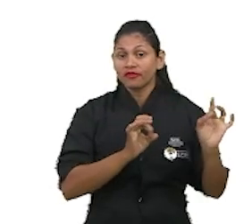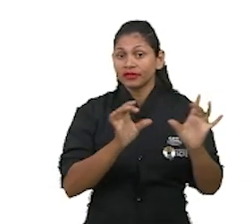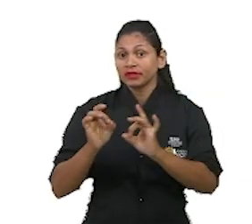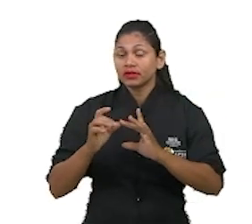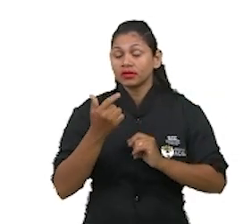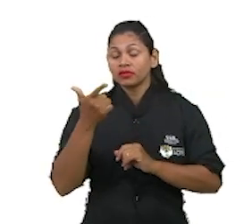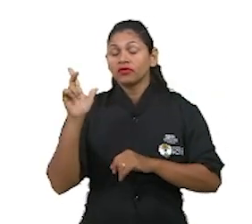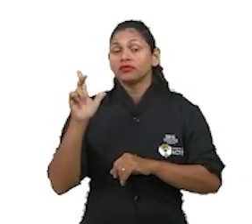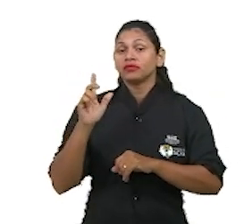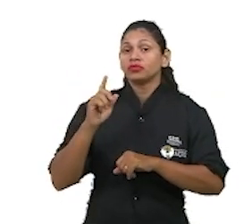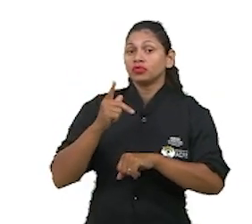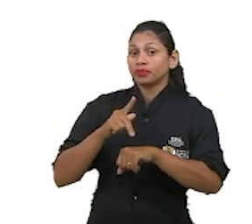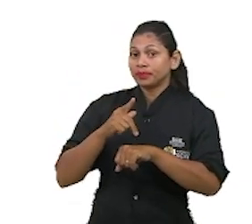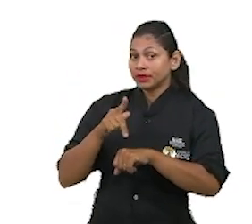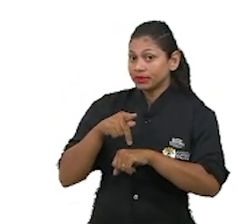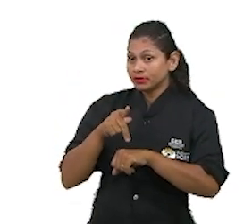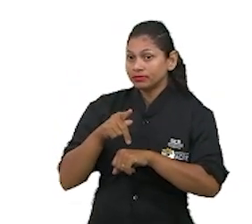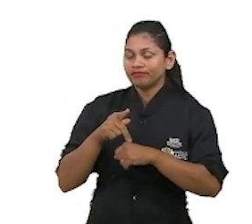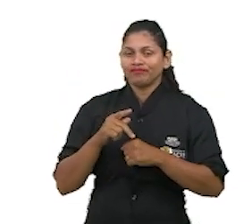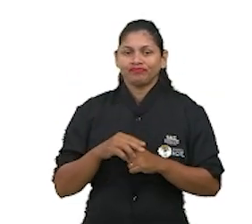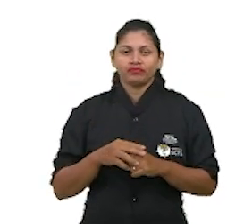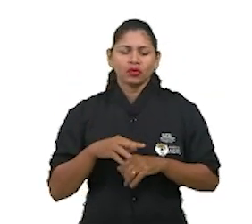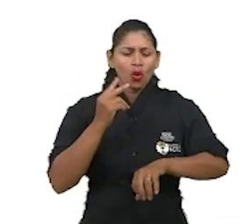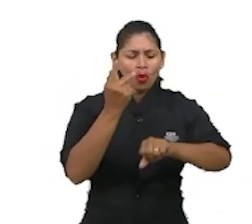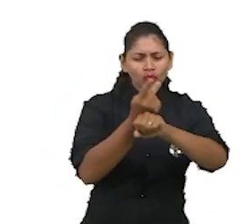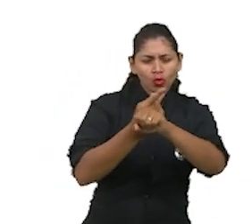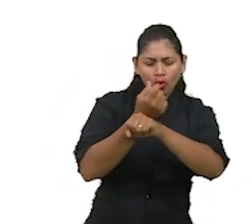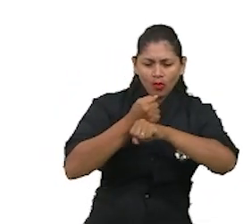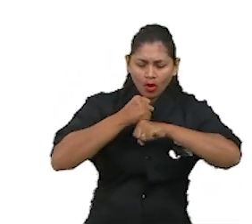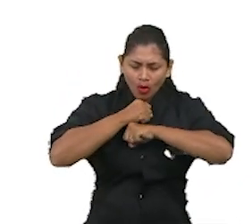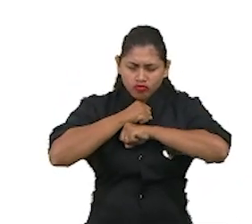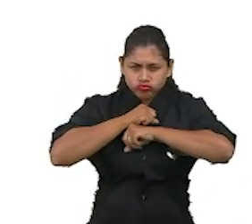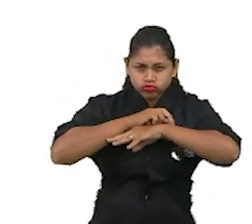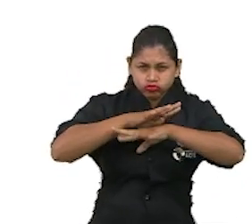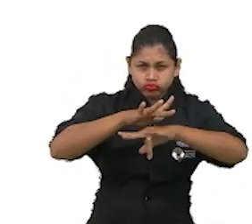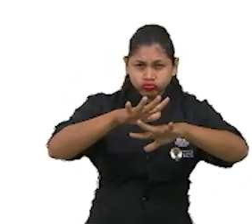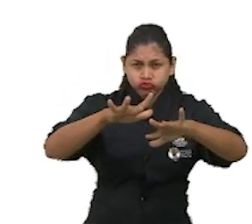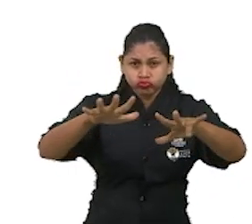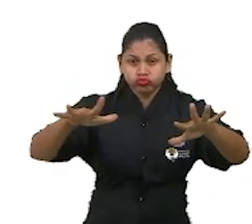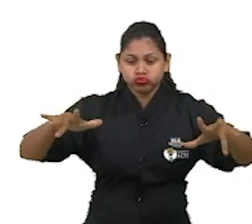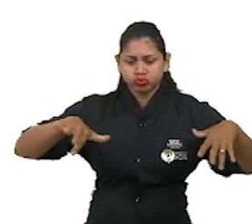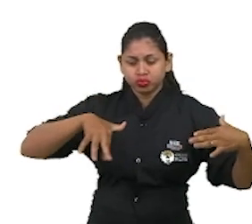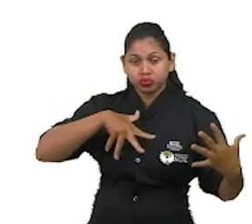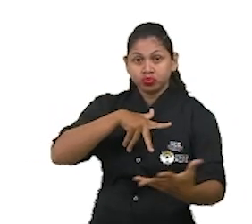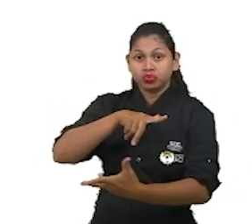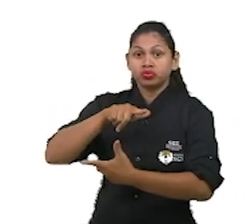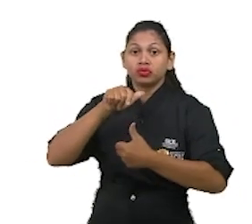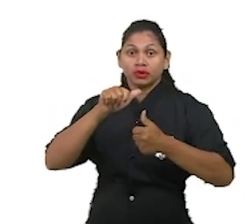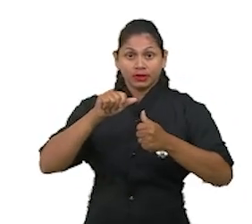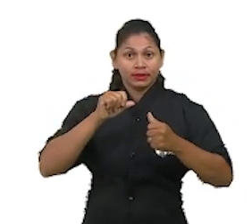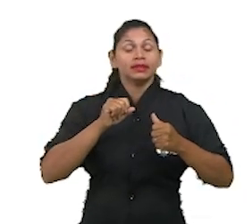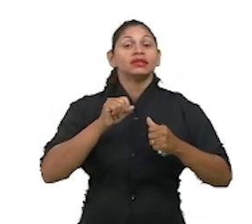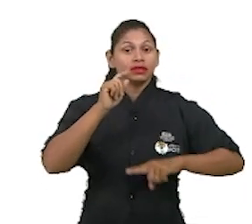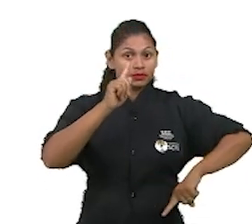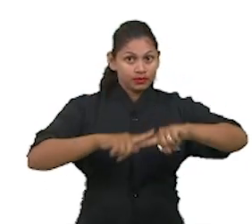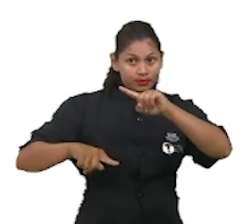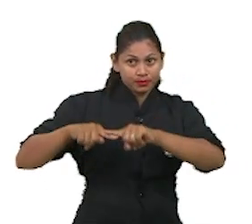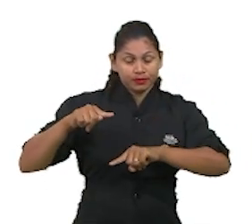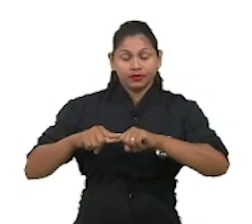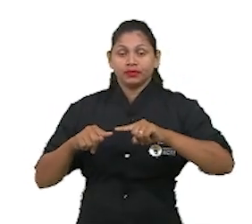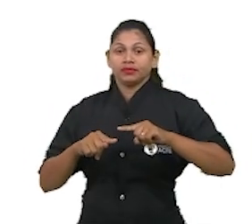são, primeiro, a busca pela expansão e a internacionalização. As empresas